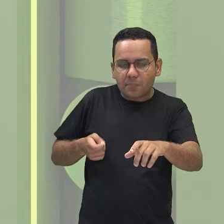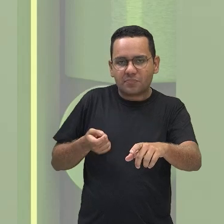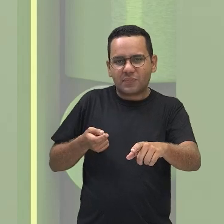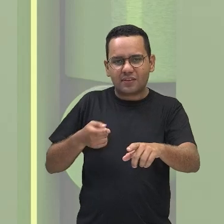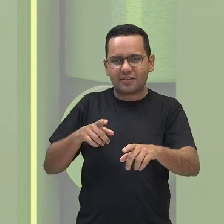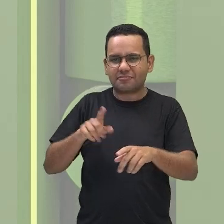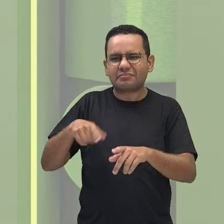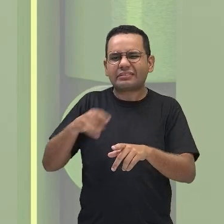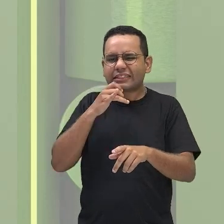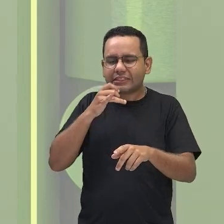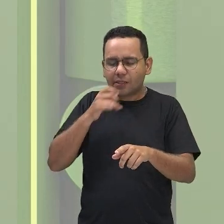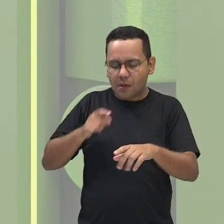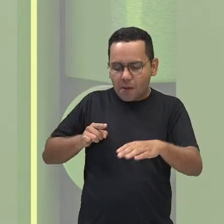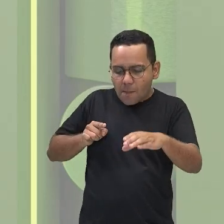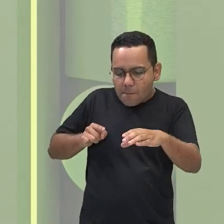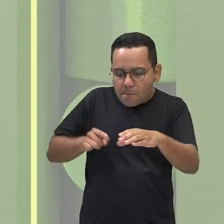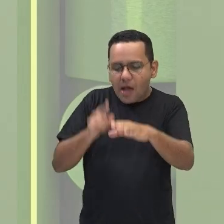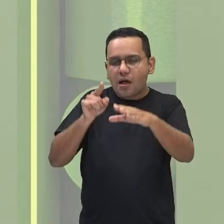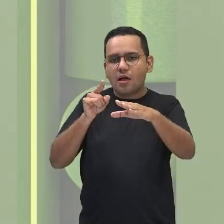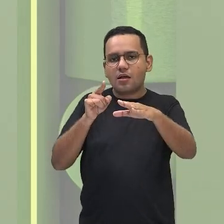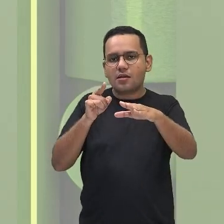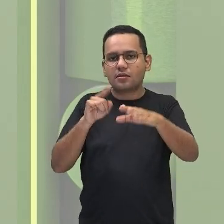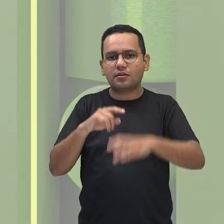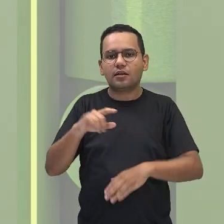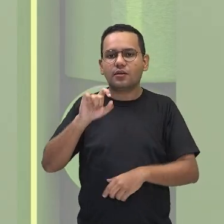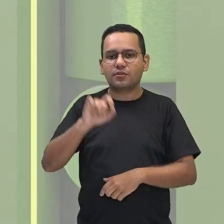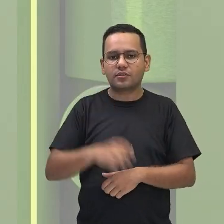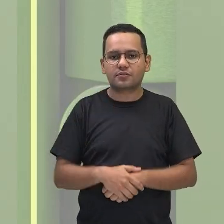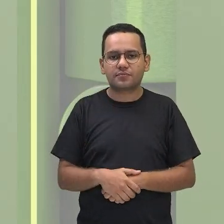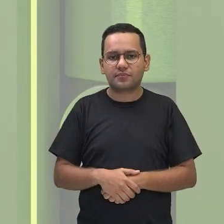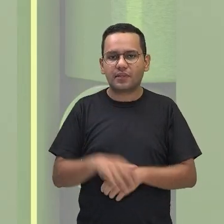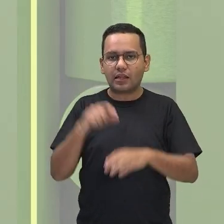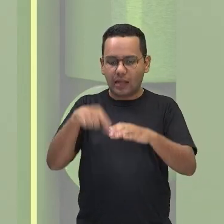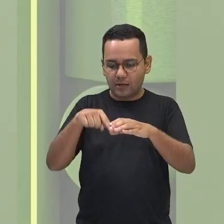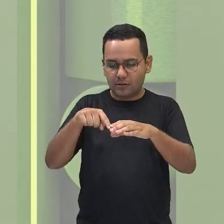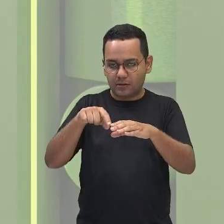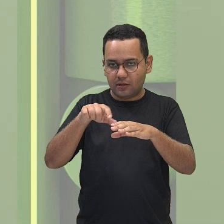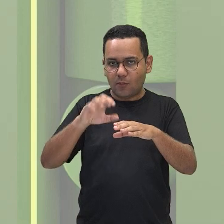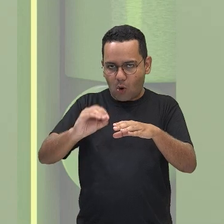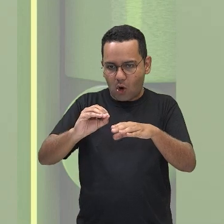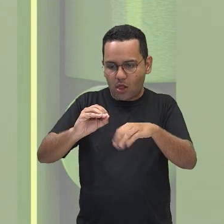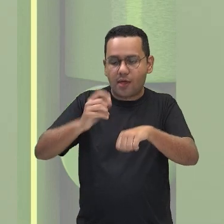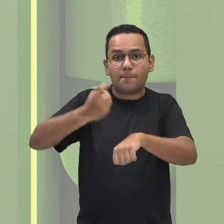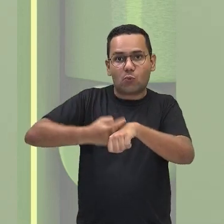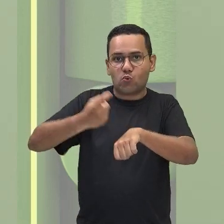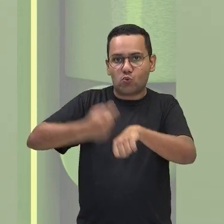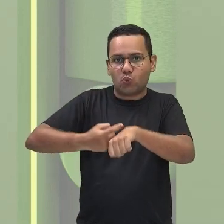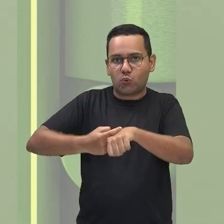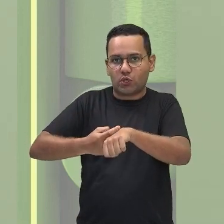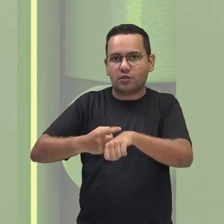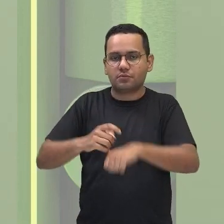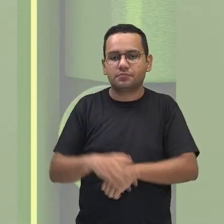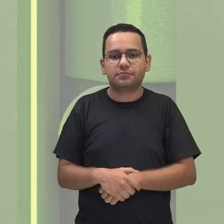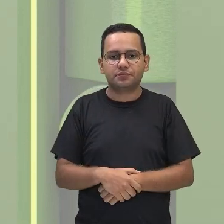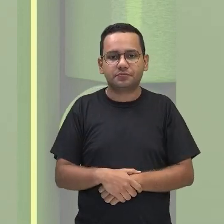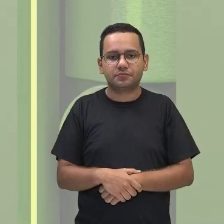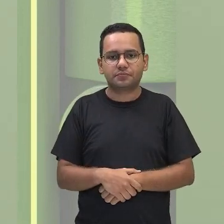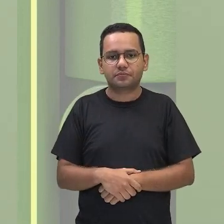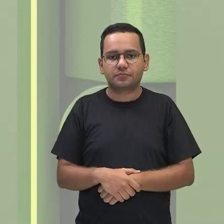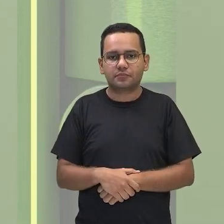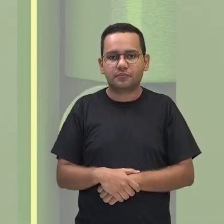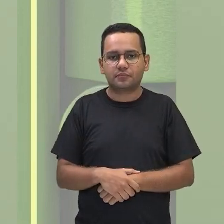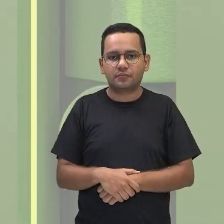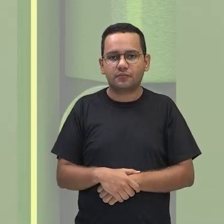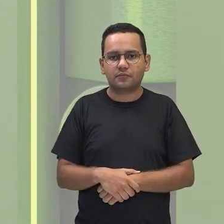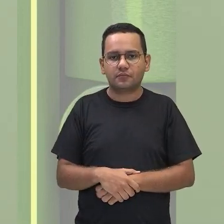de bilhar, ela é, primeiramente, maciça, certo? Segundo,